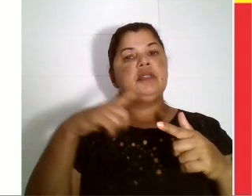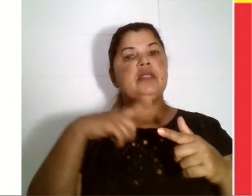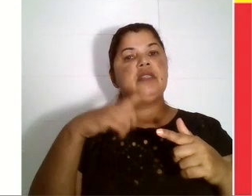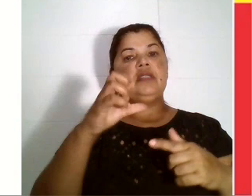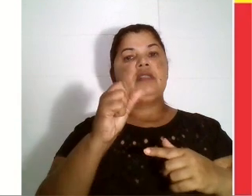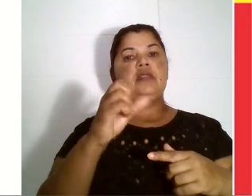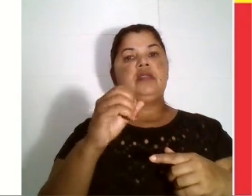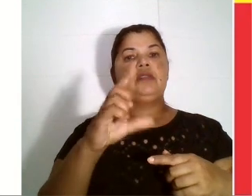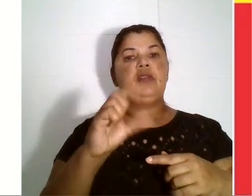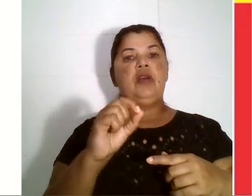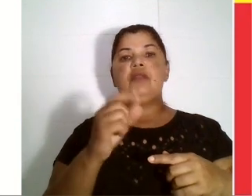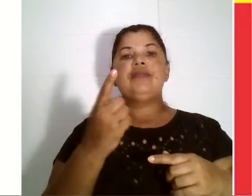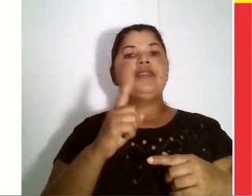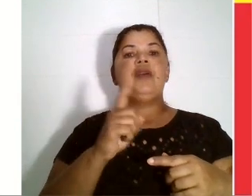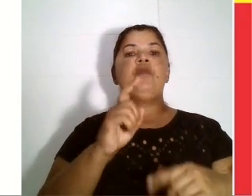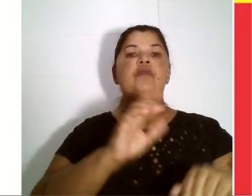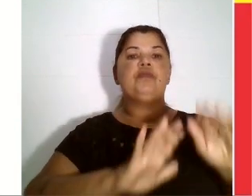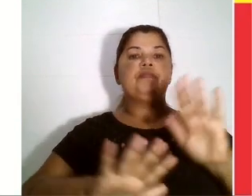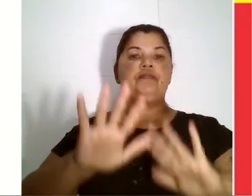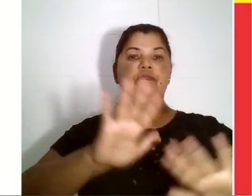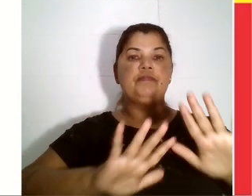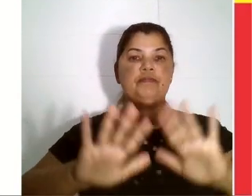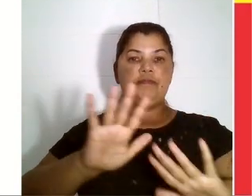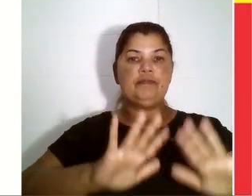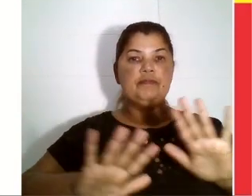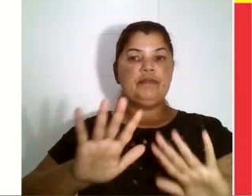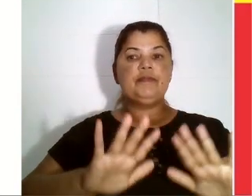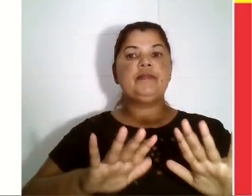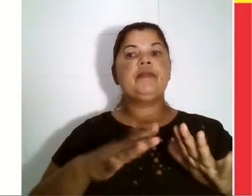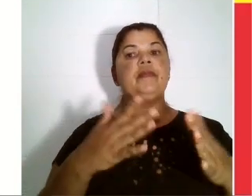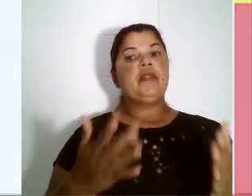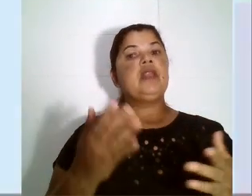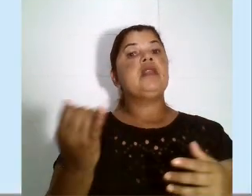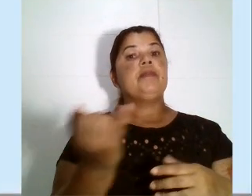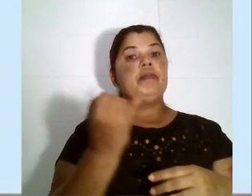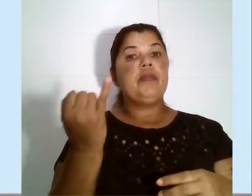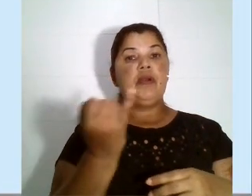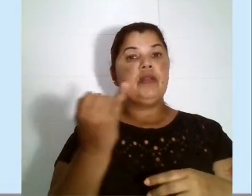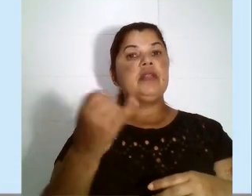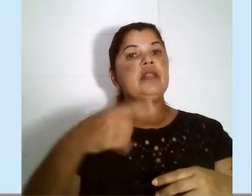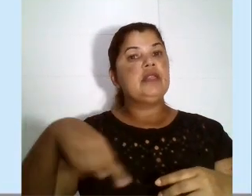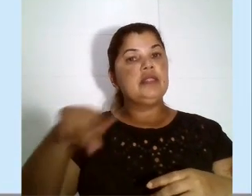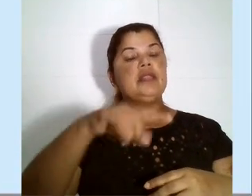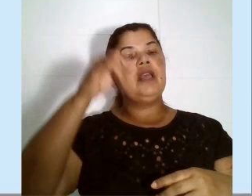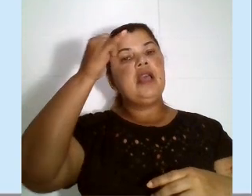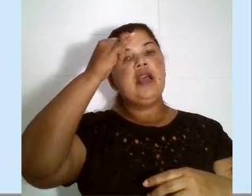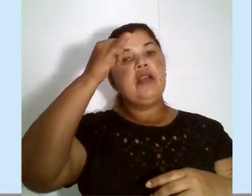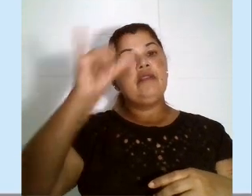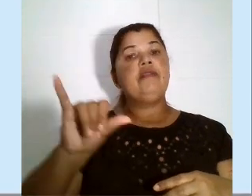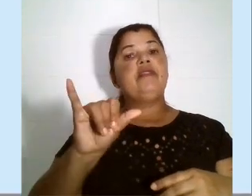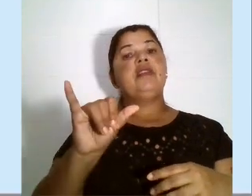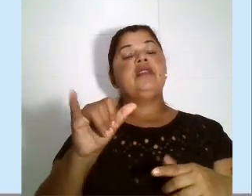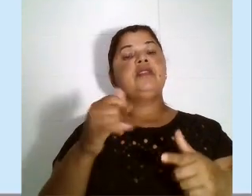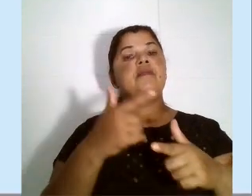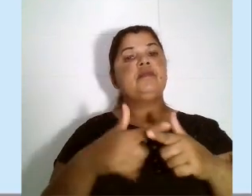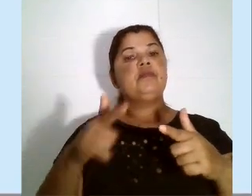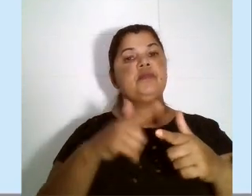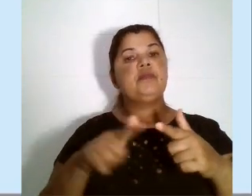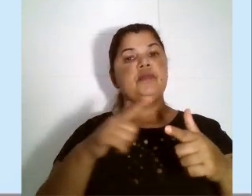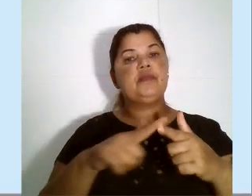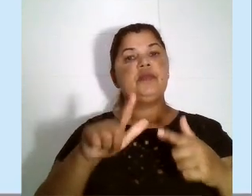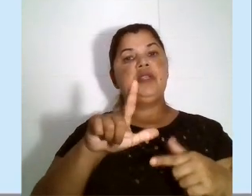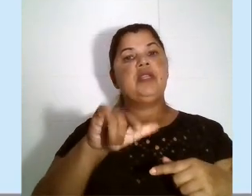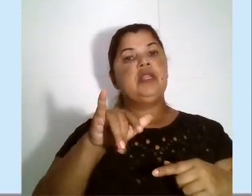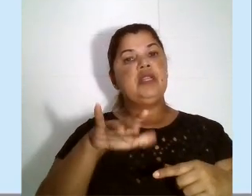com que o solo ele não seja preservado. Tá? Então, olha para mim. É muito interessante que a gente evite produzir tanto lixo